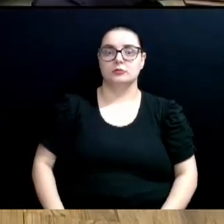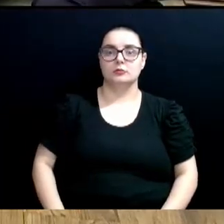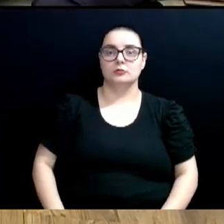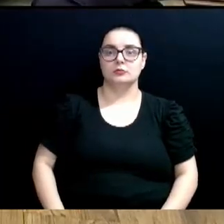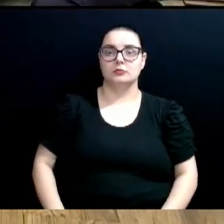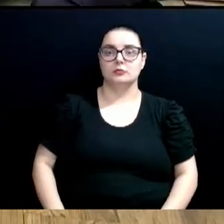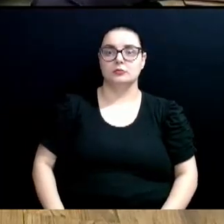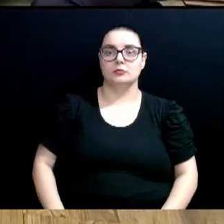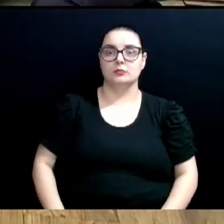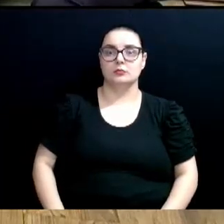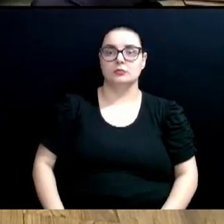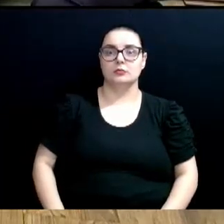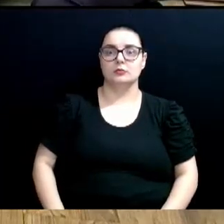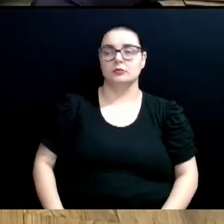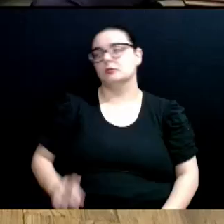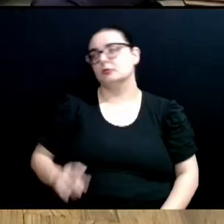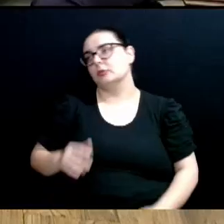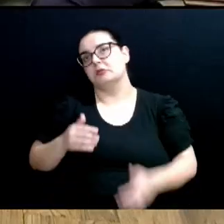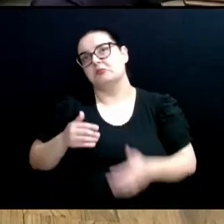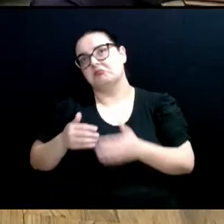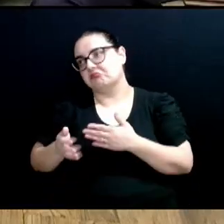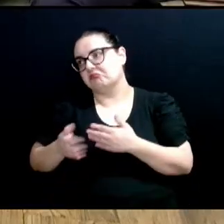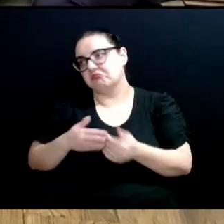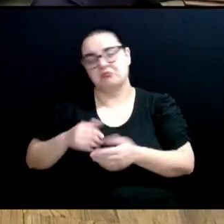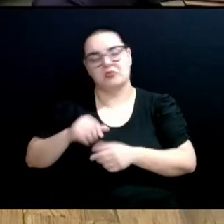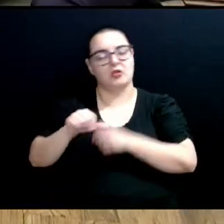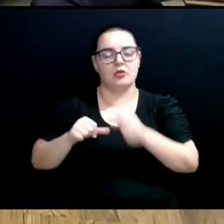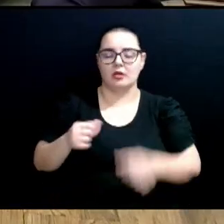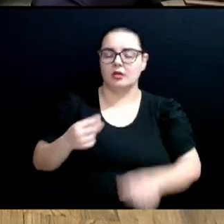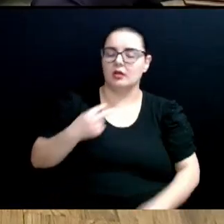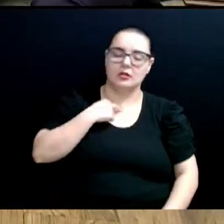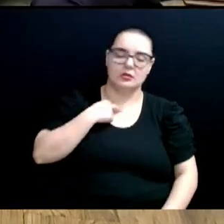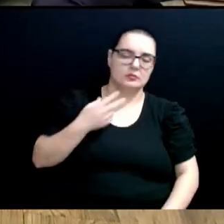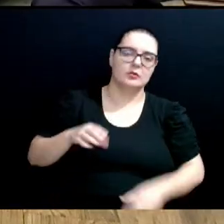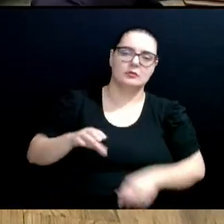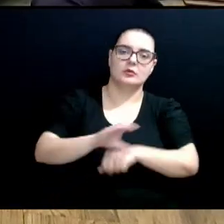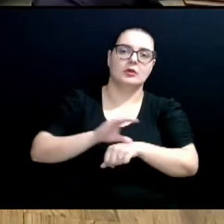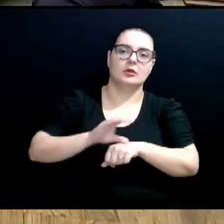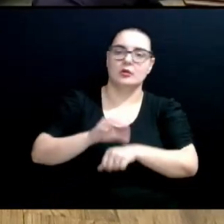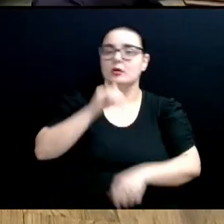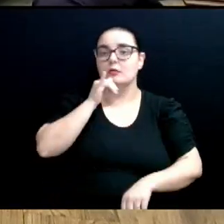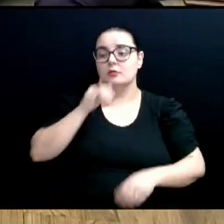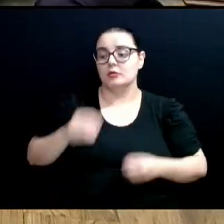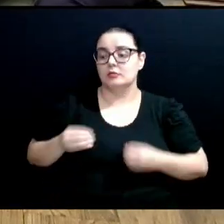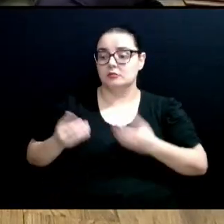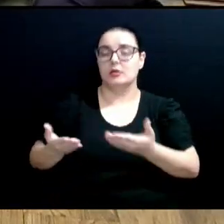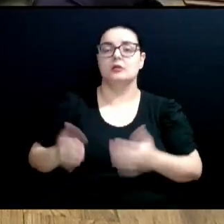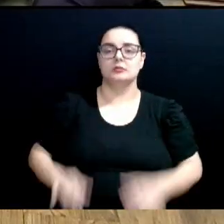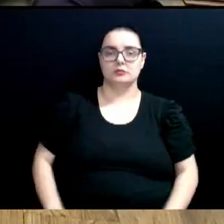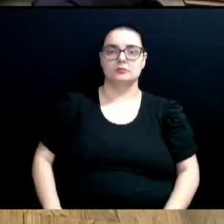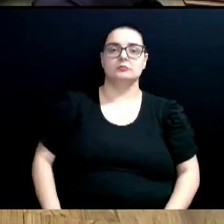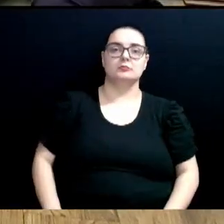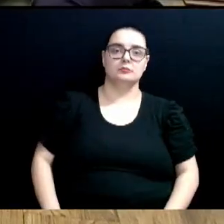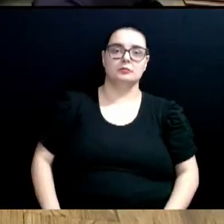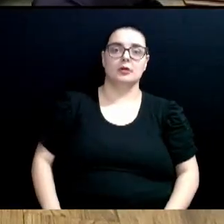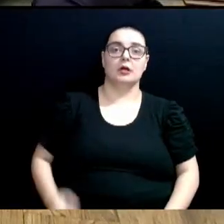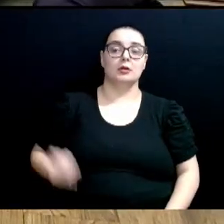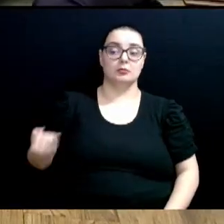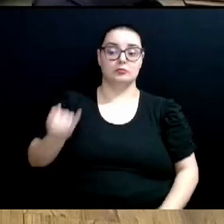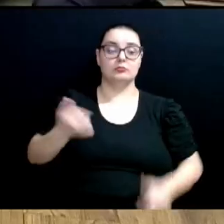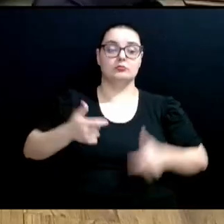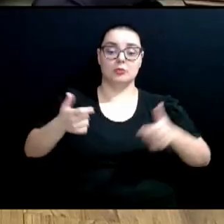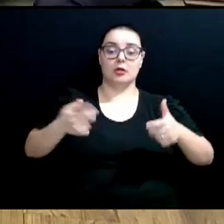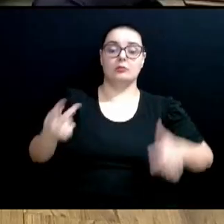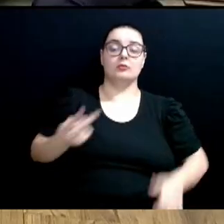passível de qualquer alteração na Constituição, por exemplo, dada a grandeza, né, deste